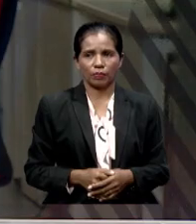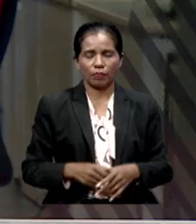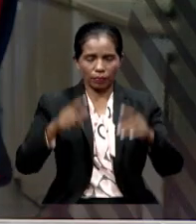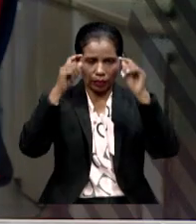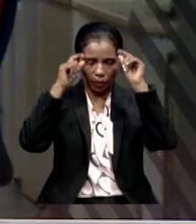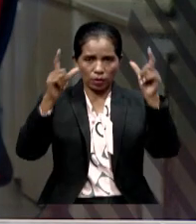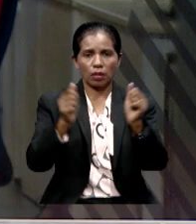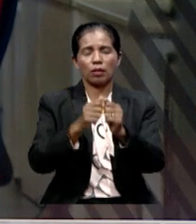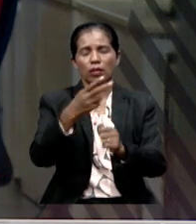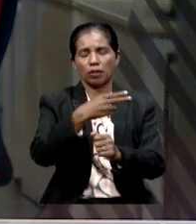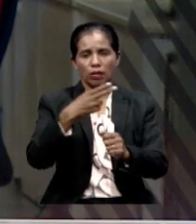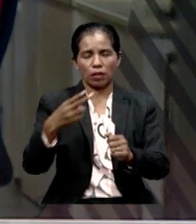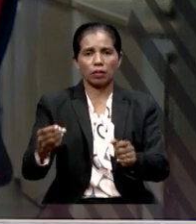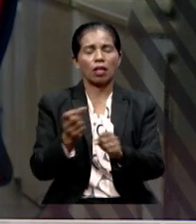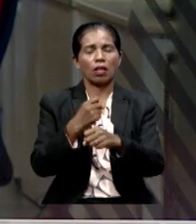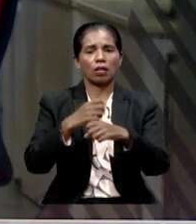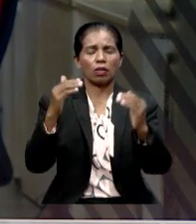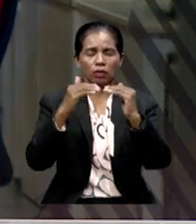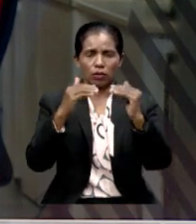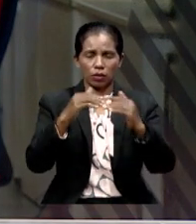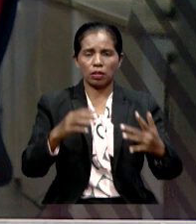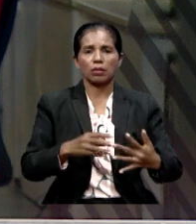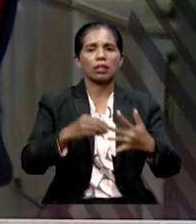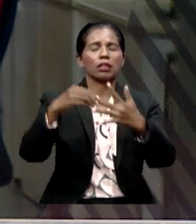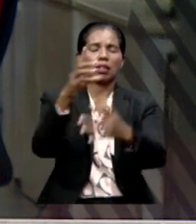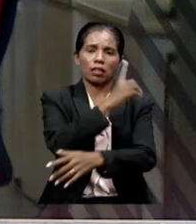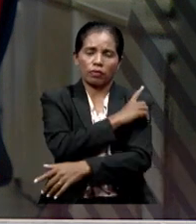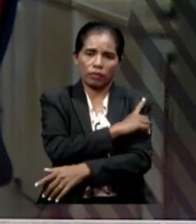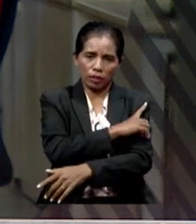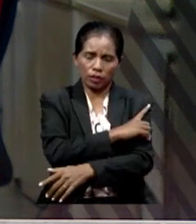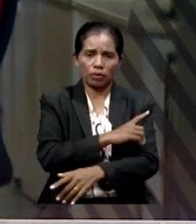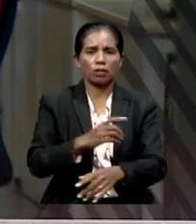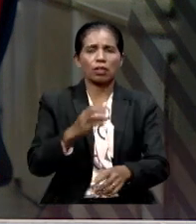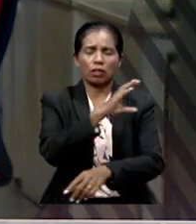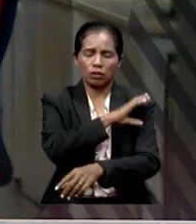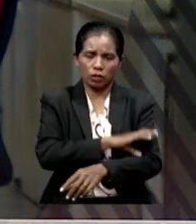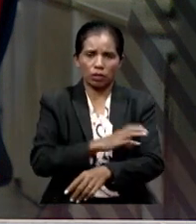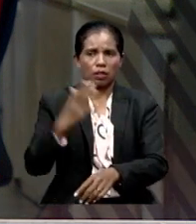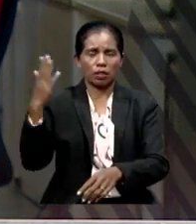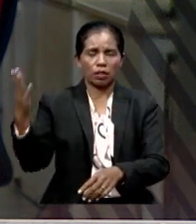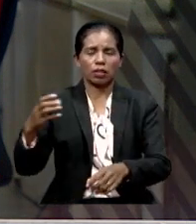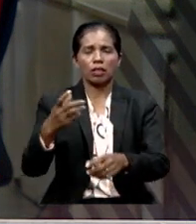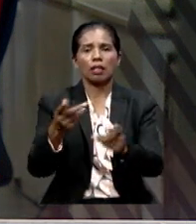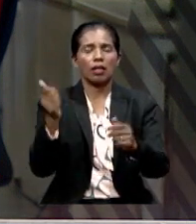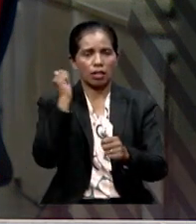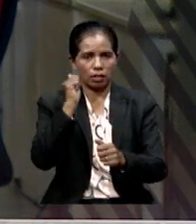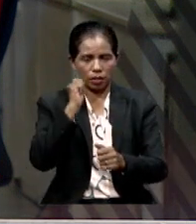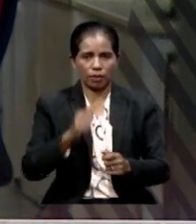Timor-Leste no Indonésia preside diálogo oficiais de defesa, onde garante segurança e a região ASEAN.